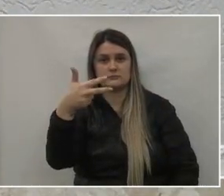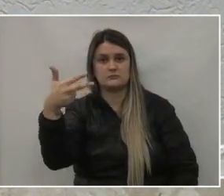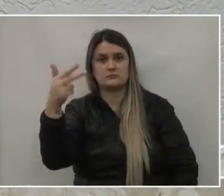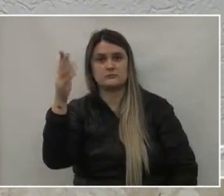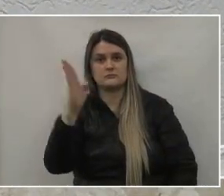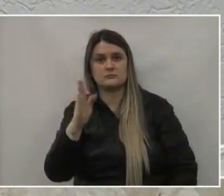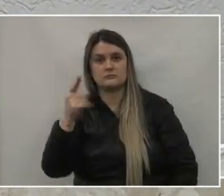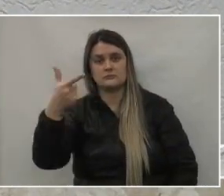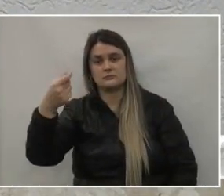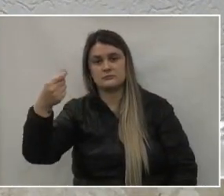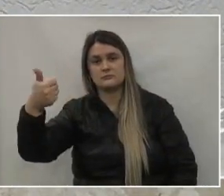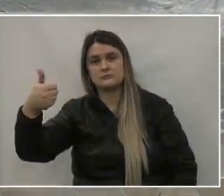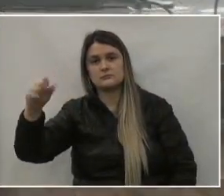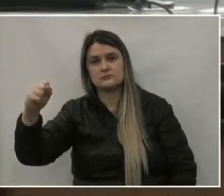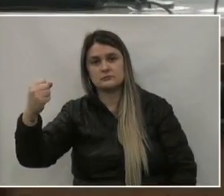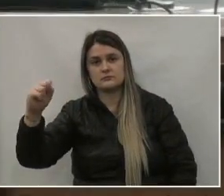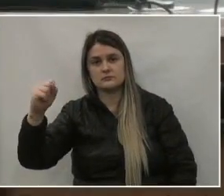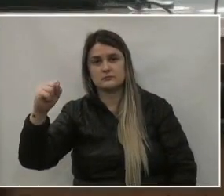4.733/2018.